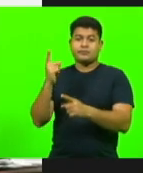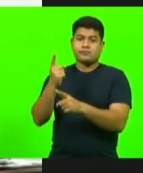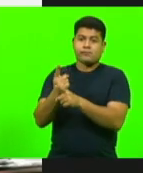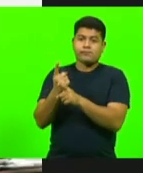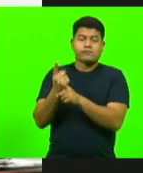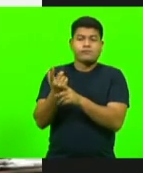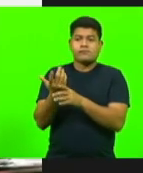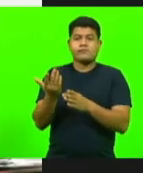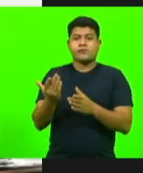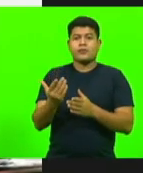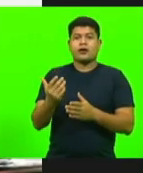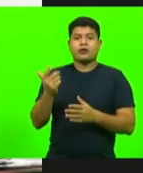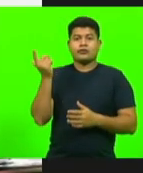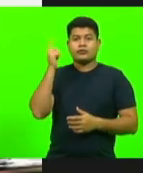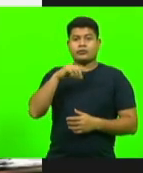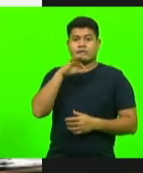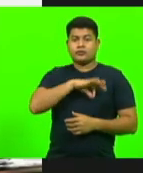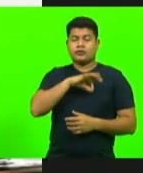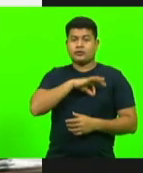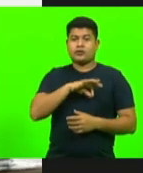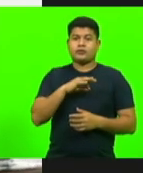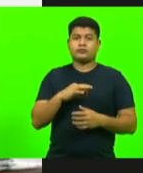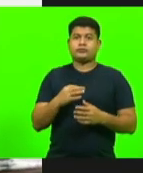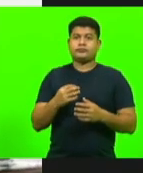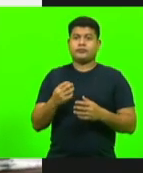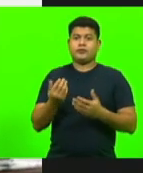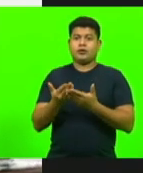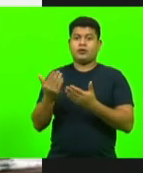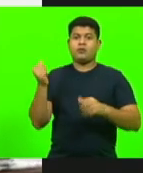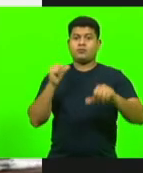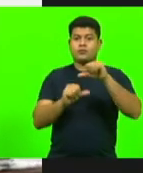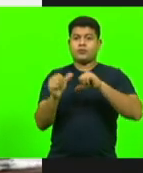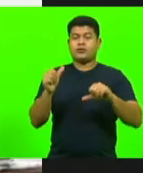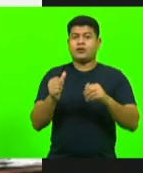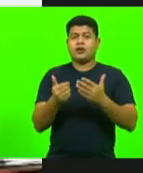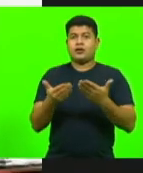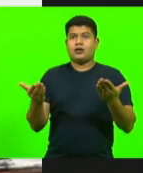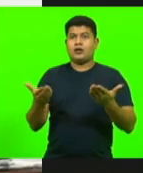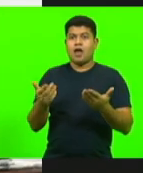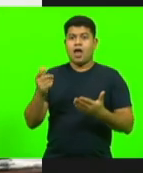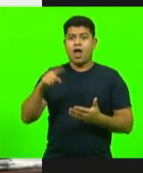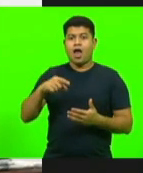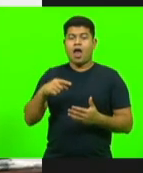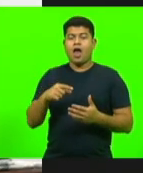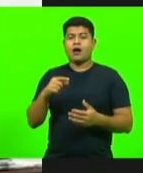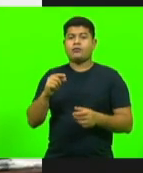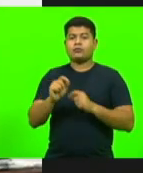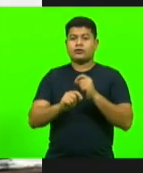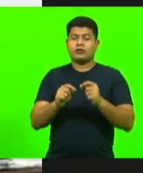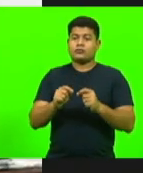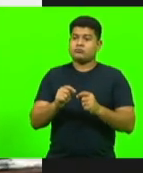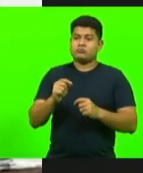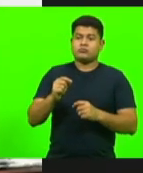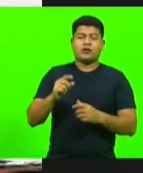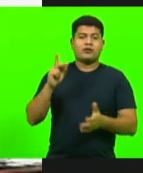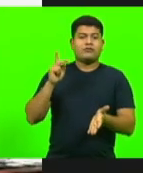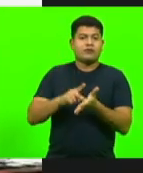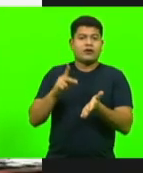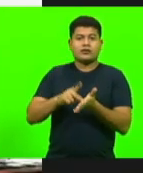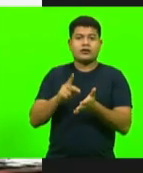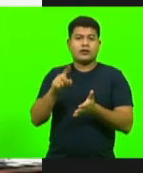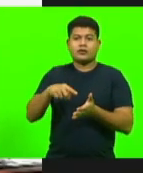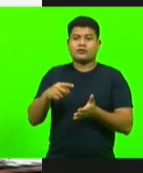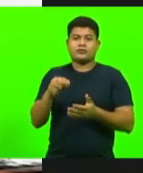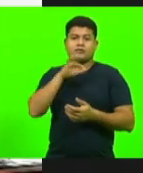só vai ter real e quando houver reajuste do salário base na prática é um congelamento de salário então a essa reforma